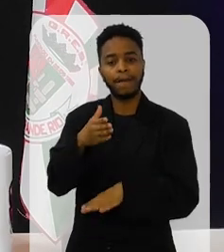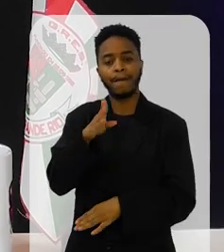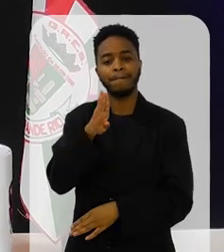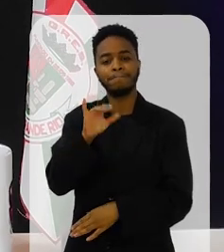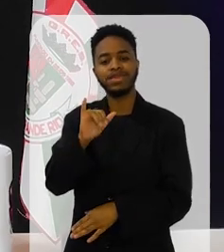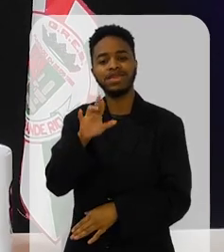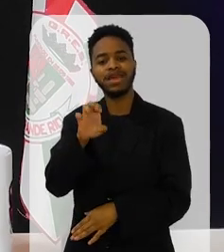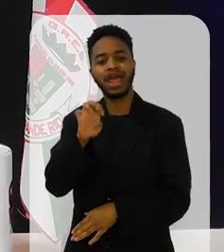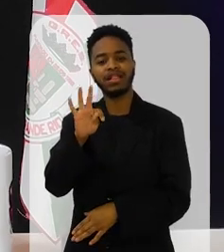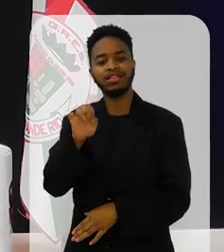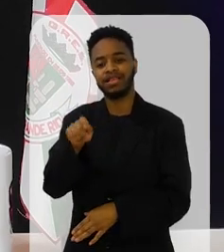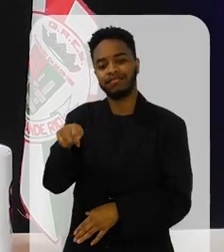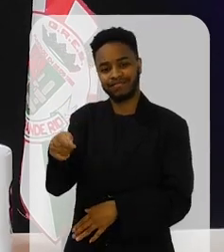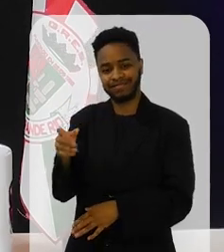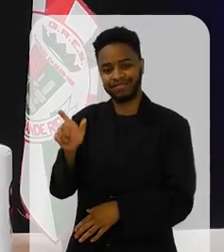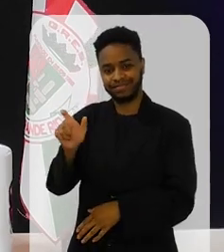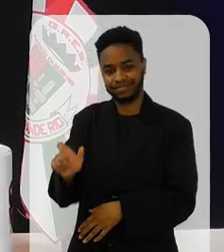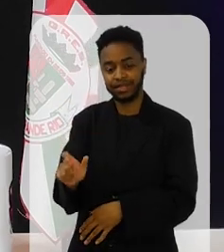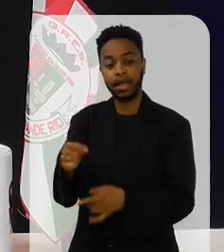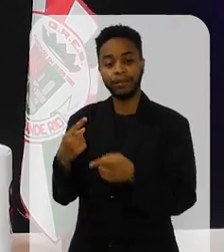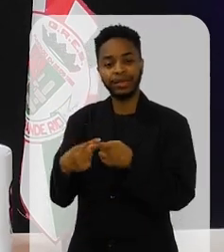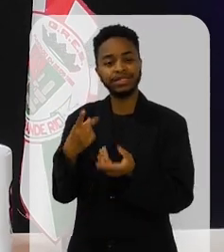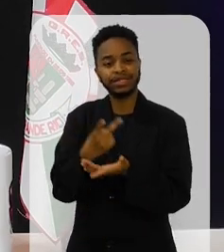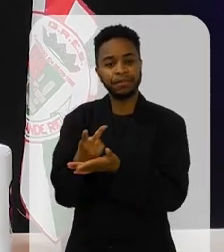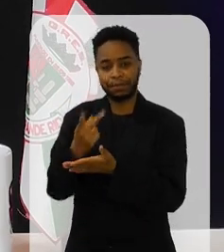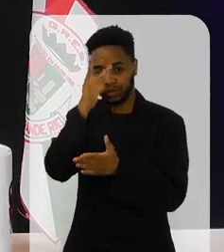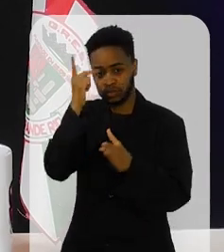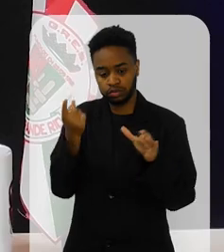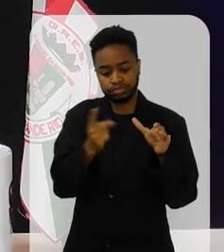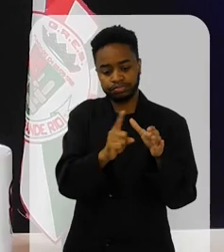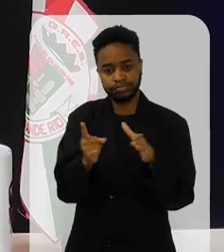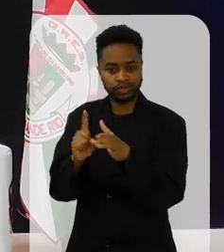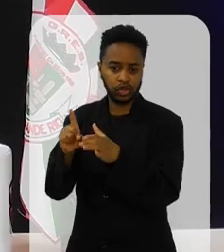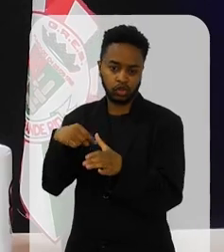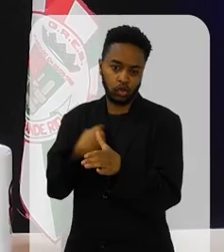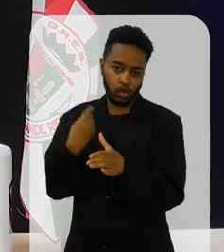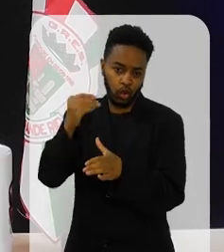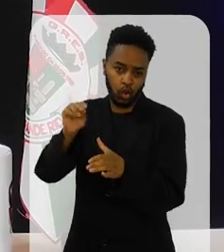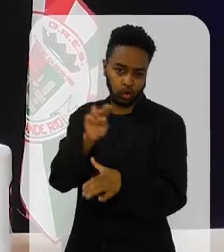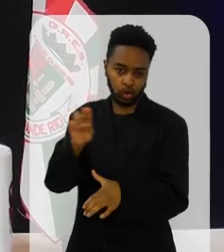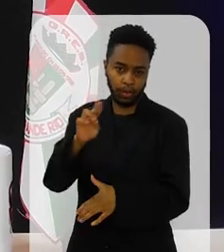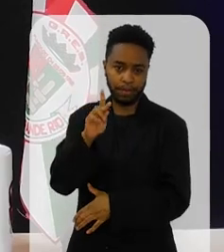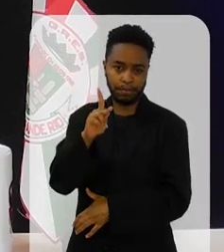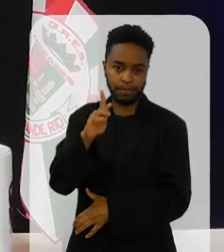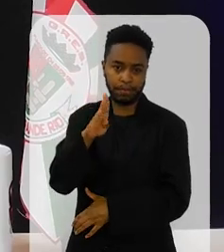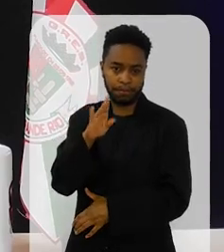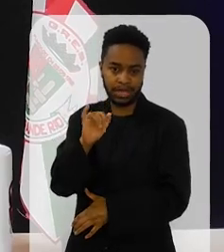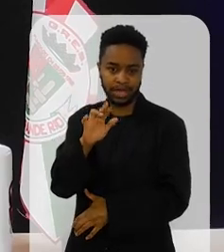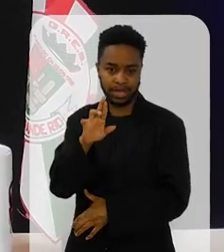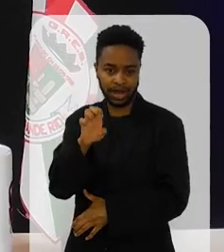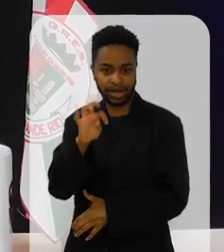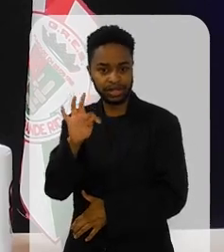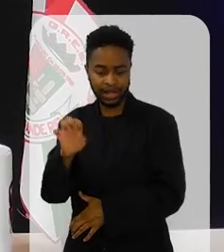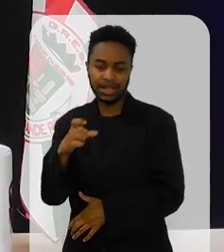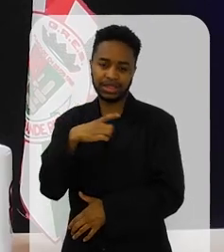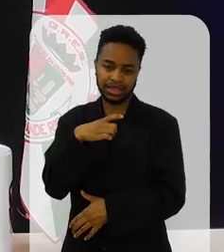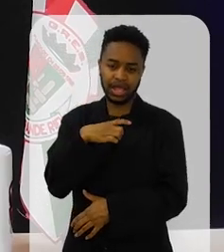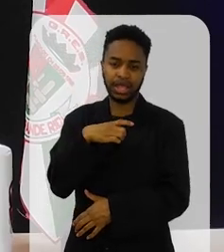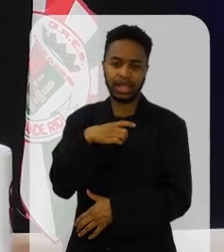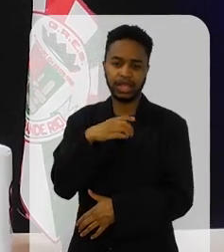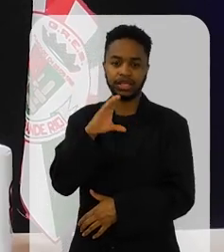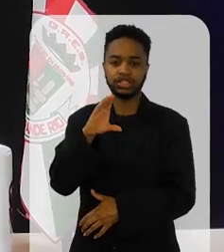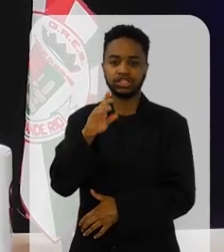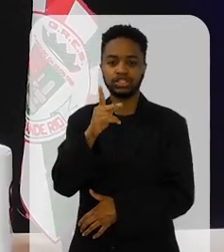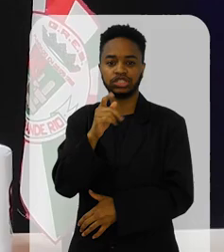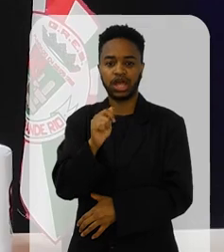falam, Birete, né, que todos os componentes são denominados biretes, se me permite, foi um tenente que botou birete. Se tem um chacrinha